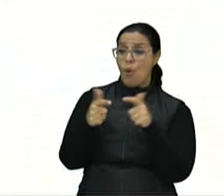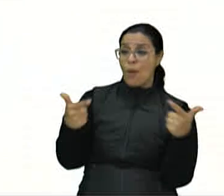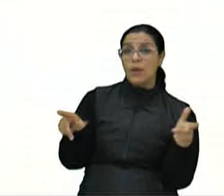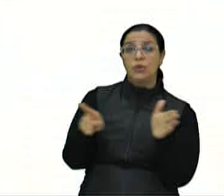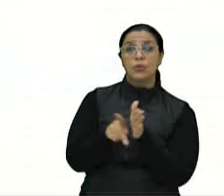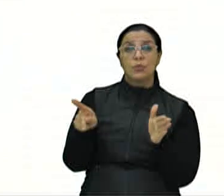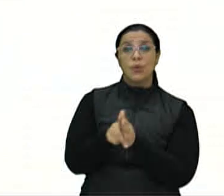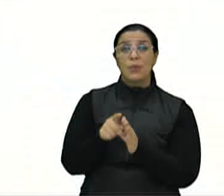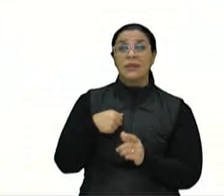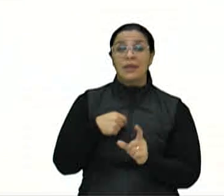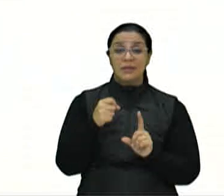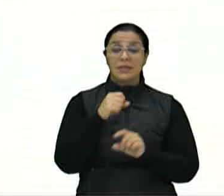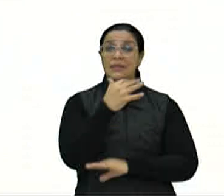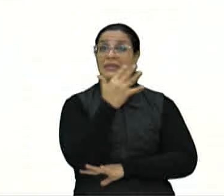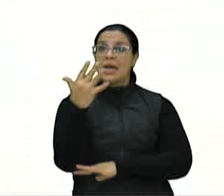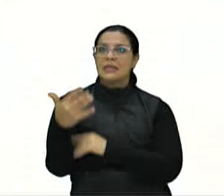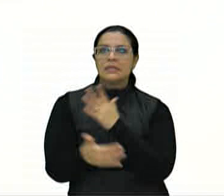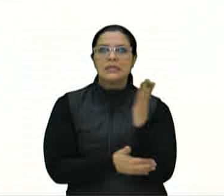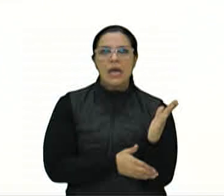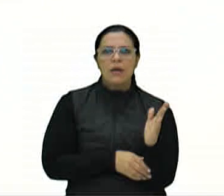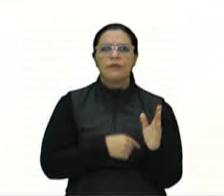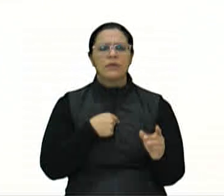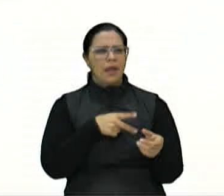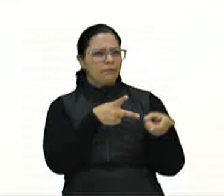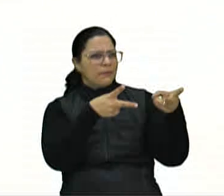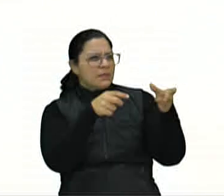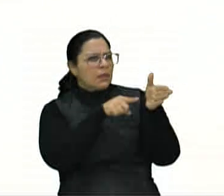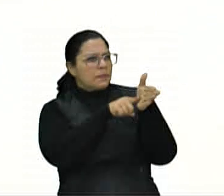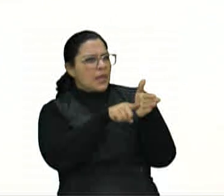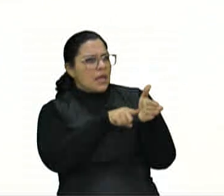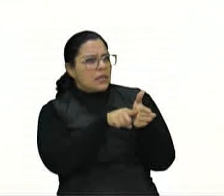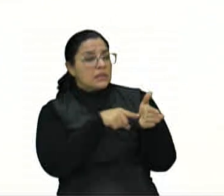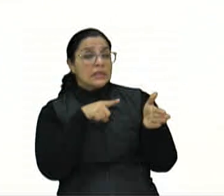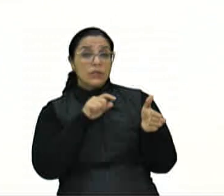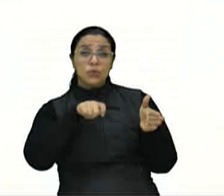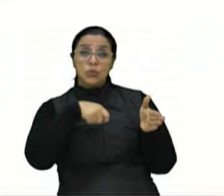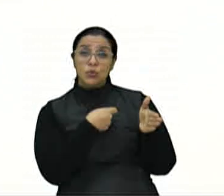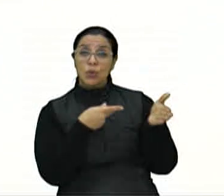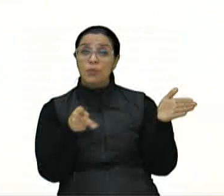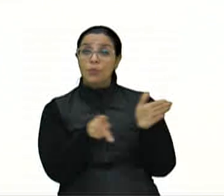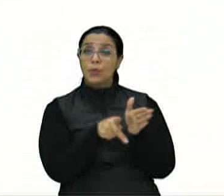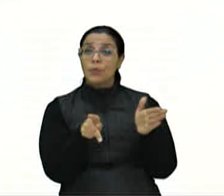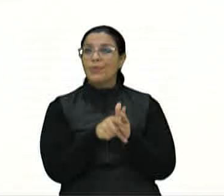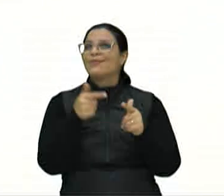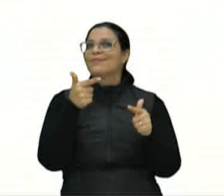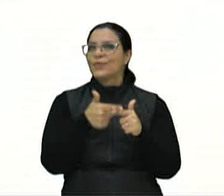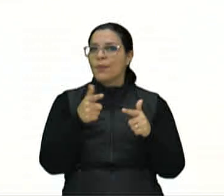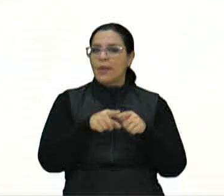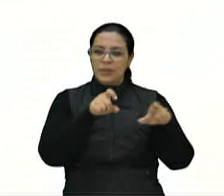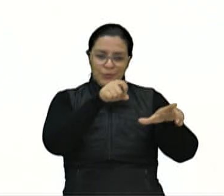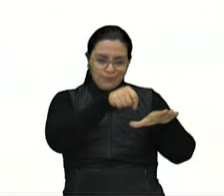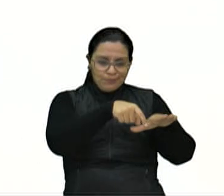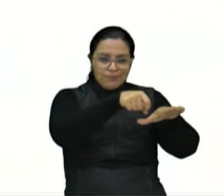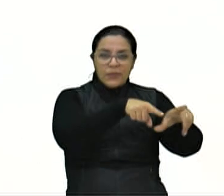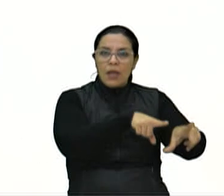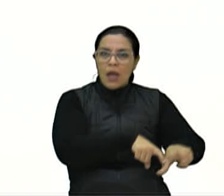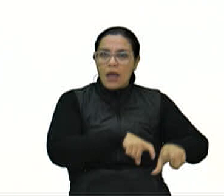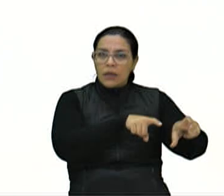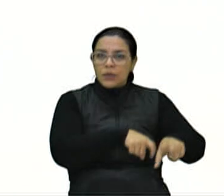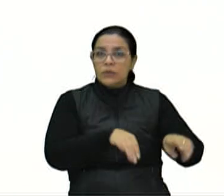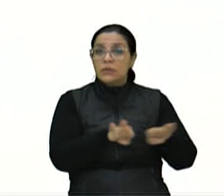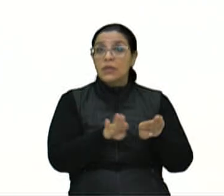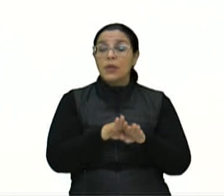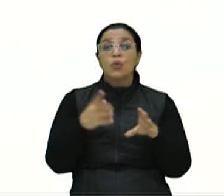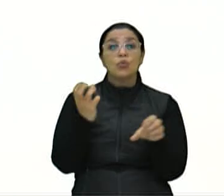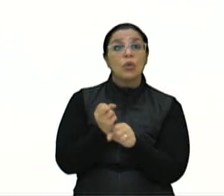nas plantas tem sido objeto de estudos, especialmente com relação aos impactos na agricultura e na oferta